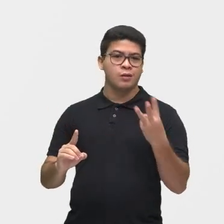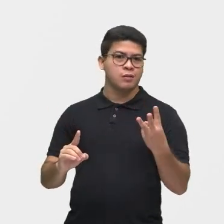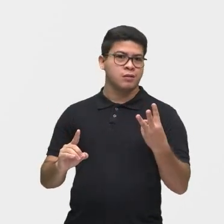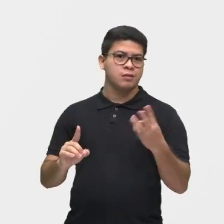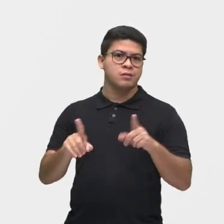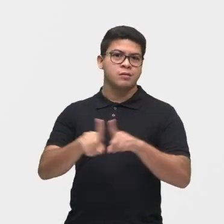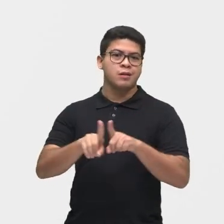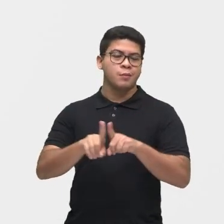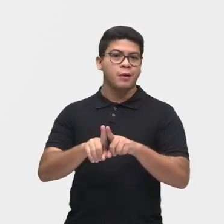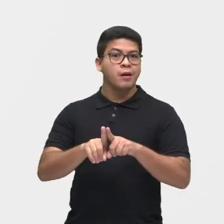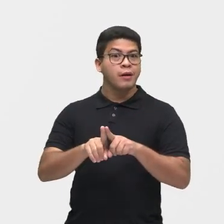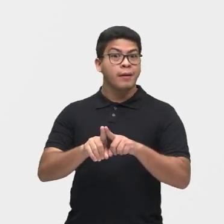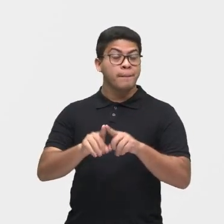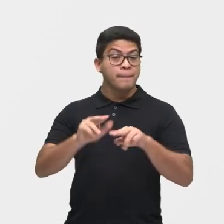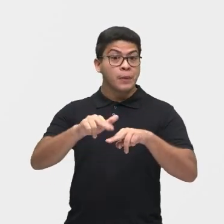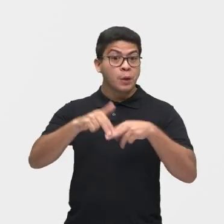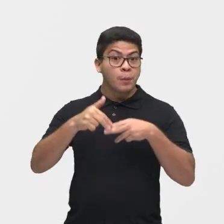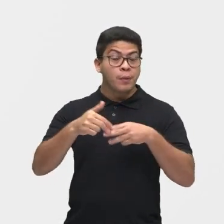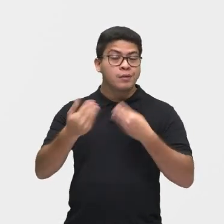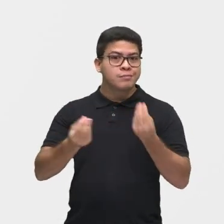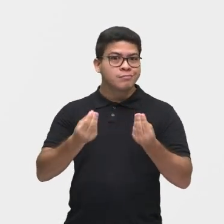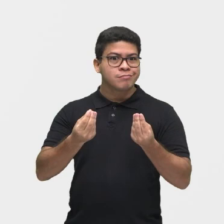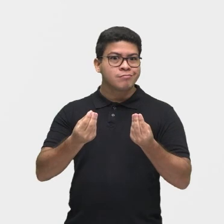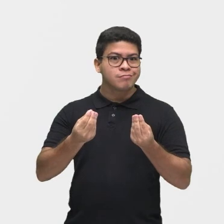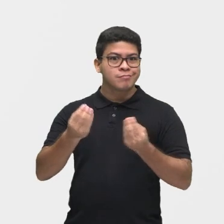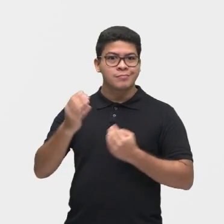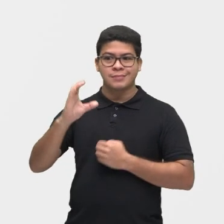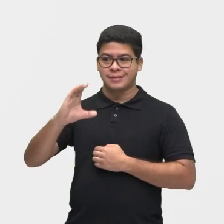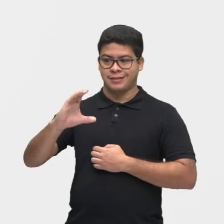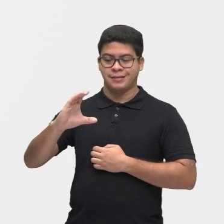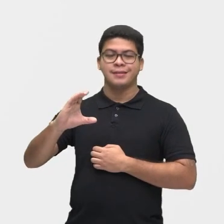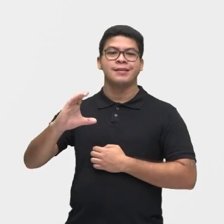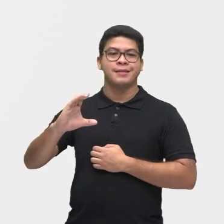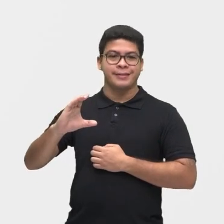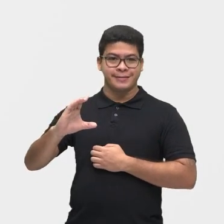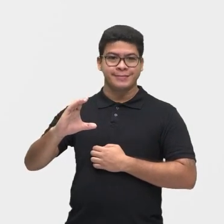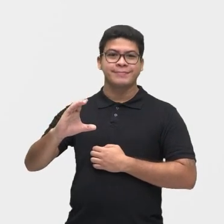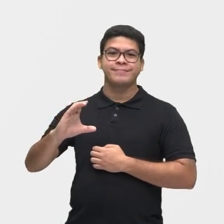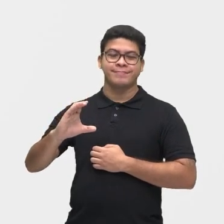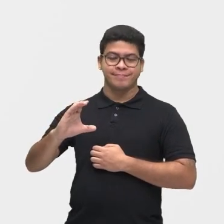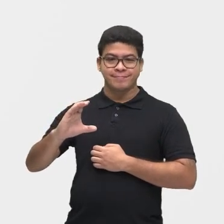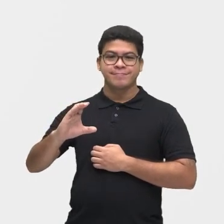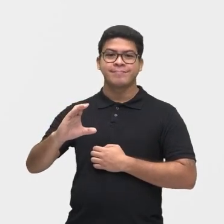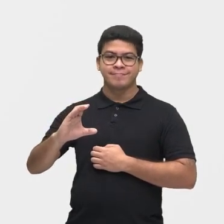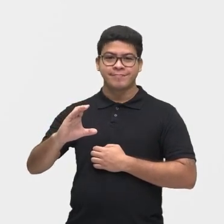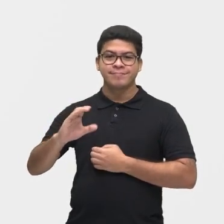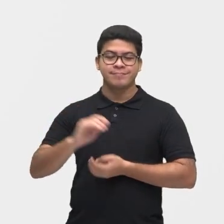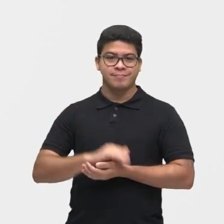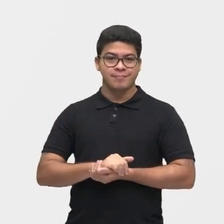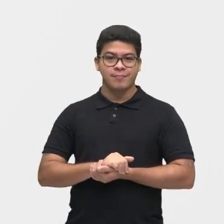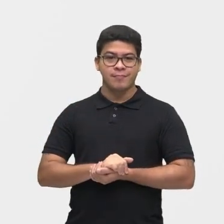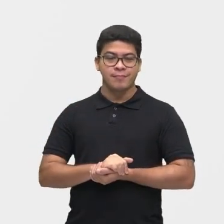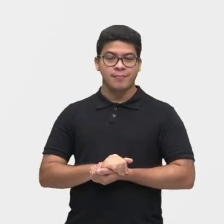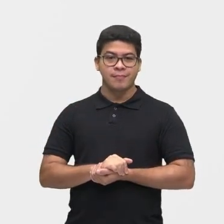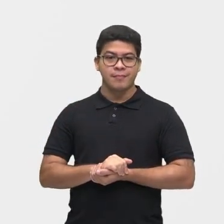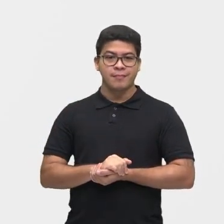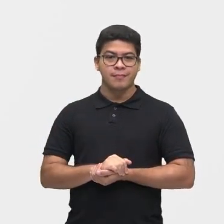massas, fita e bola. Né? Então, vamos dar uma olhadinha no gabarito? Está aí, ó. É a letra C. Né?